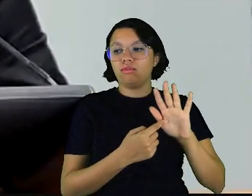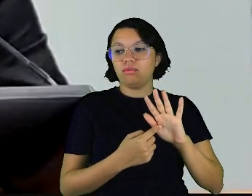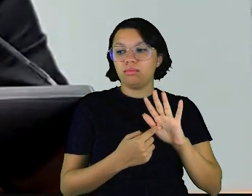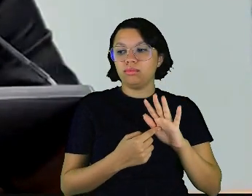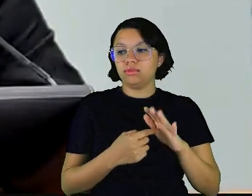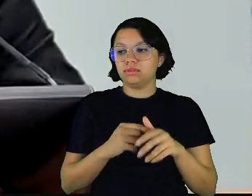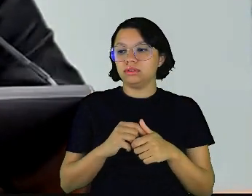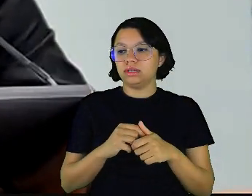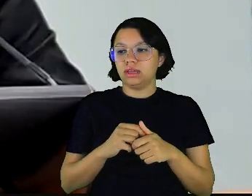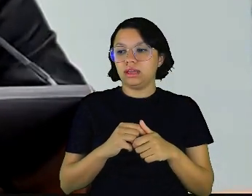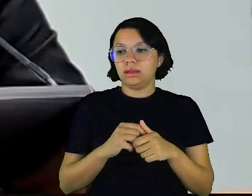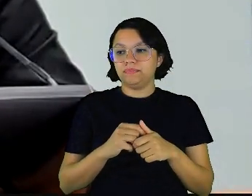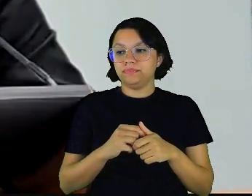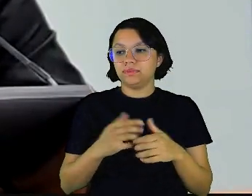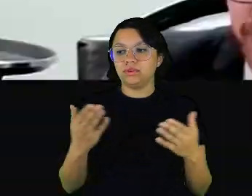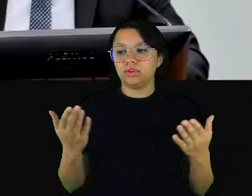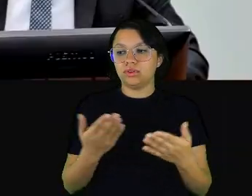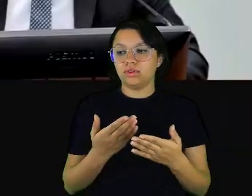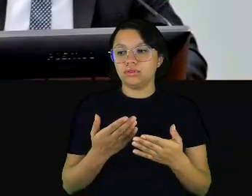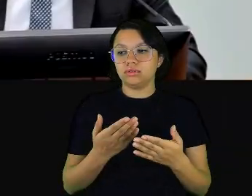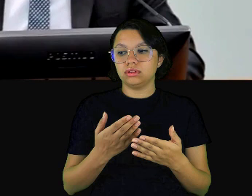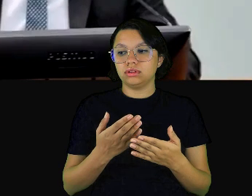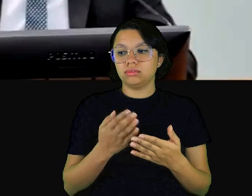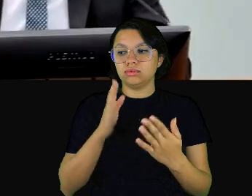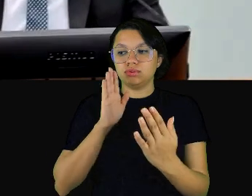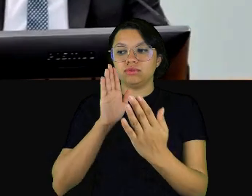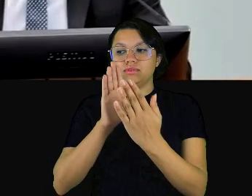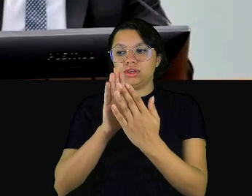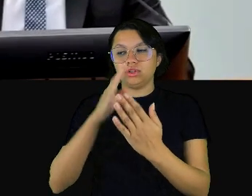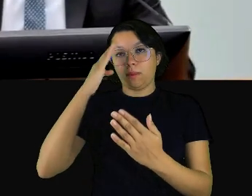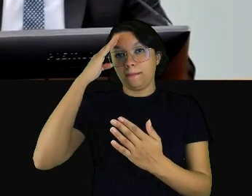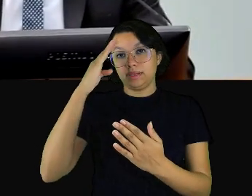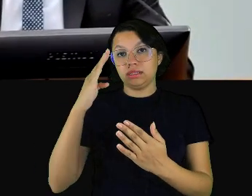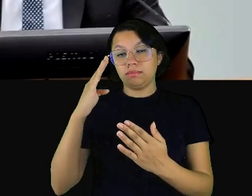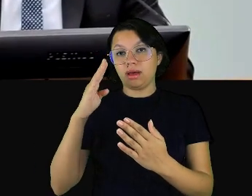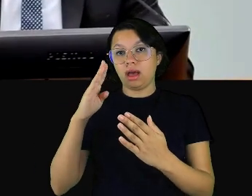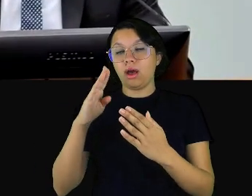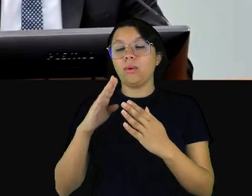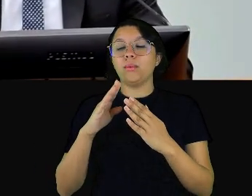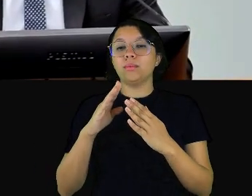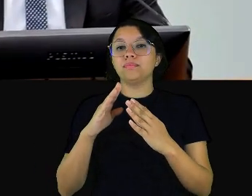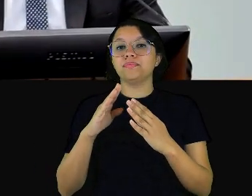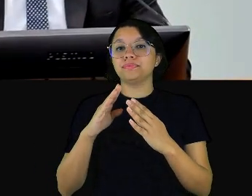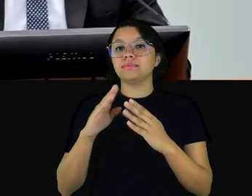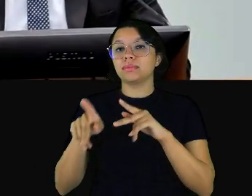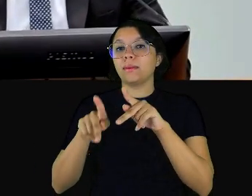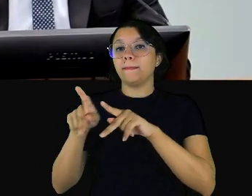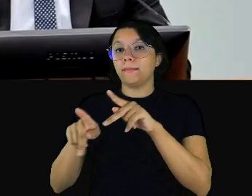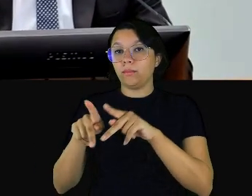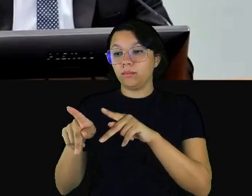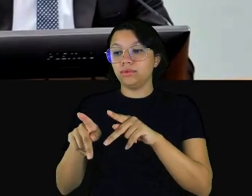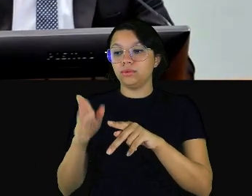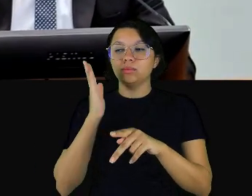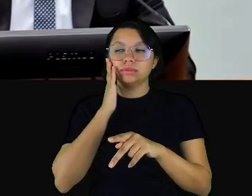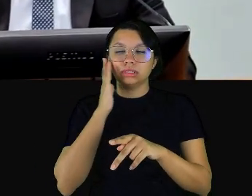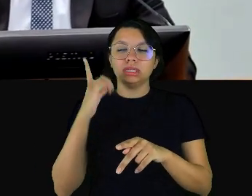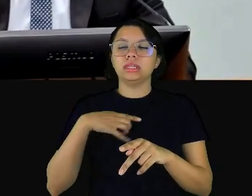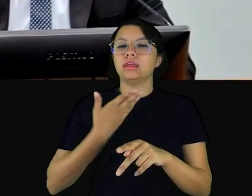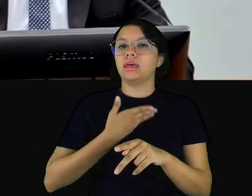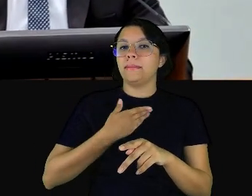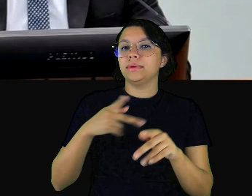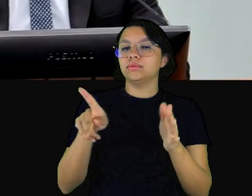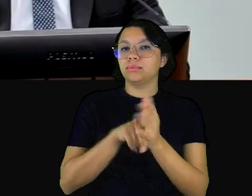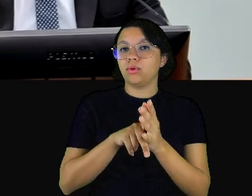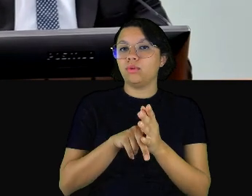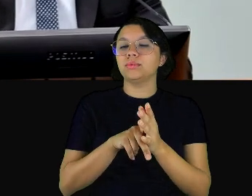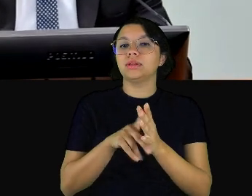principal público de juízes federais, embora também sei que tem colegas da Justiça do Trabalho